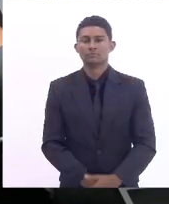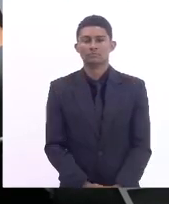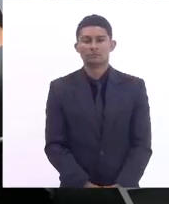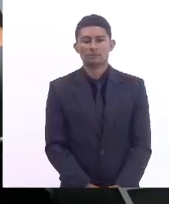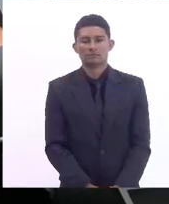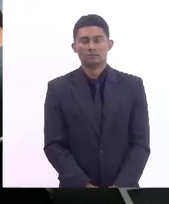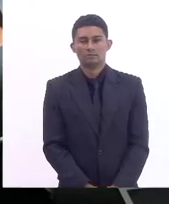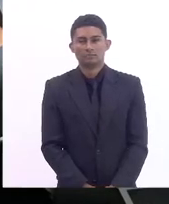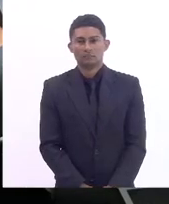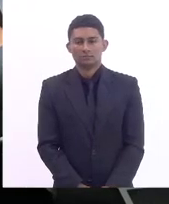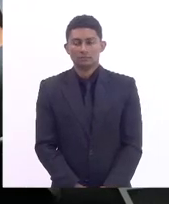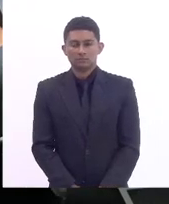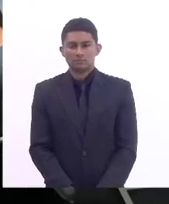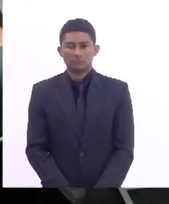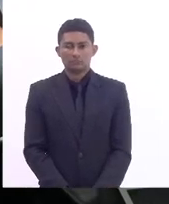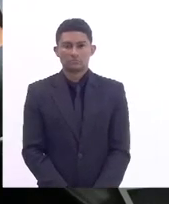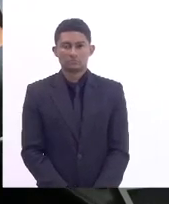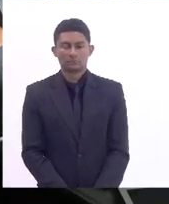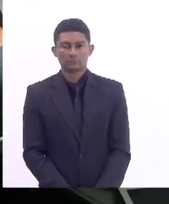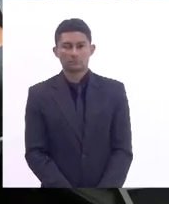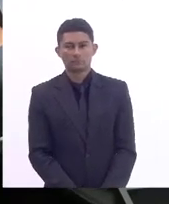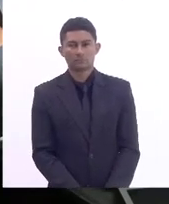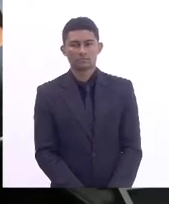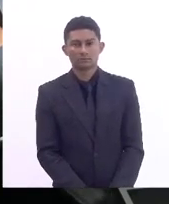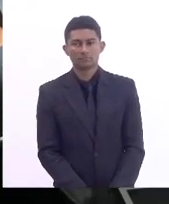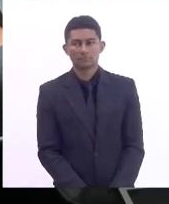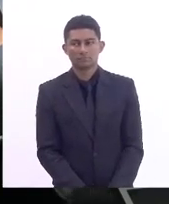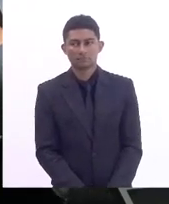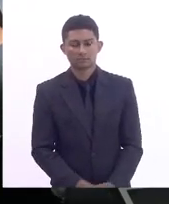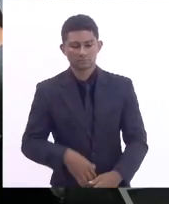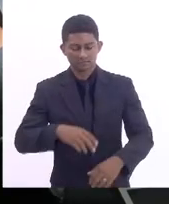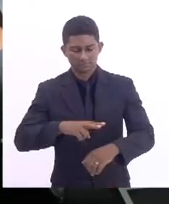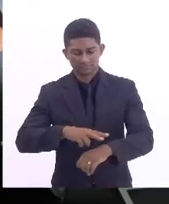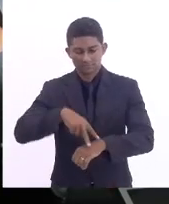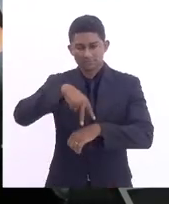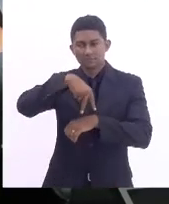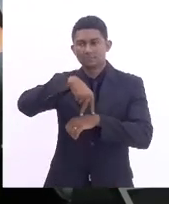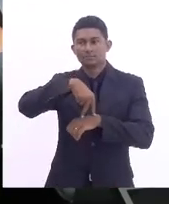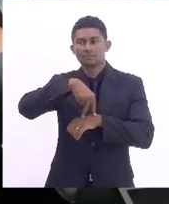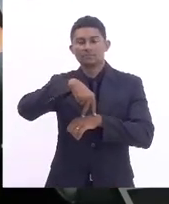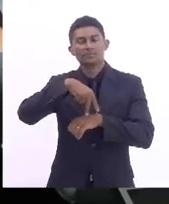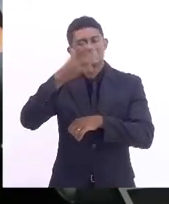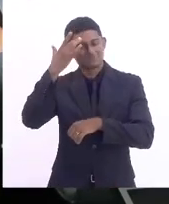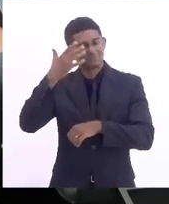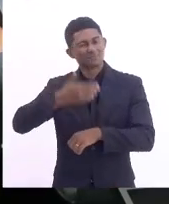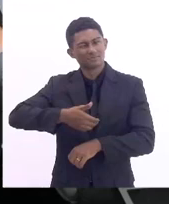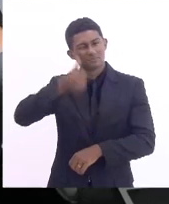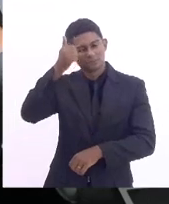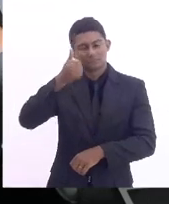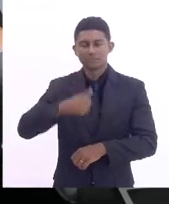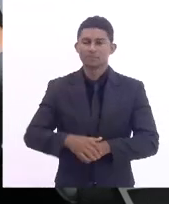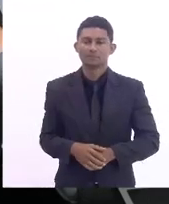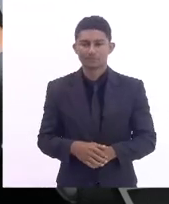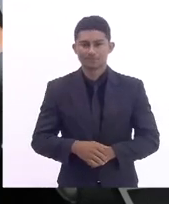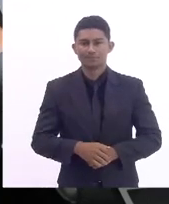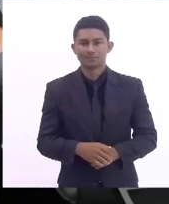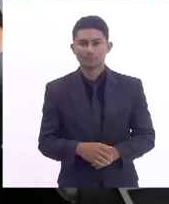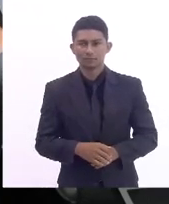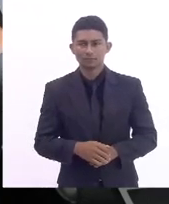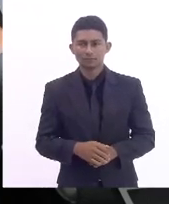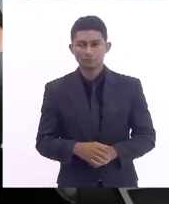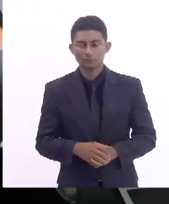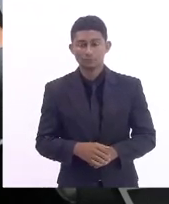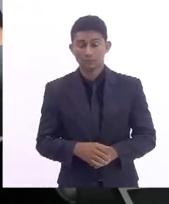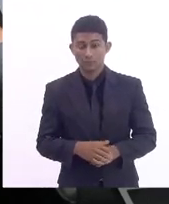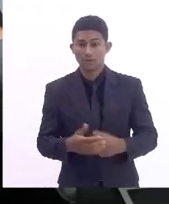alô alô alô a falar de pé aqui que eu prefiro falar de pé é